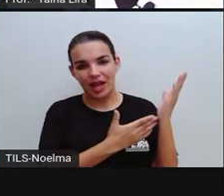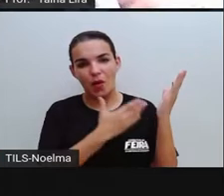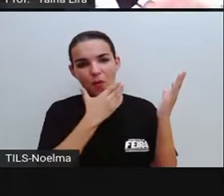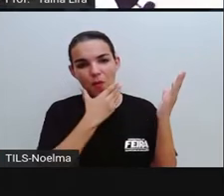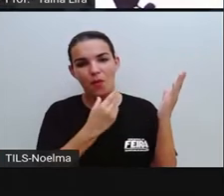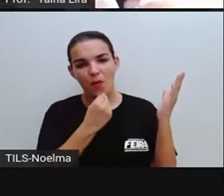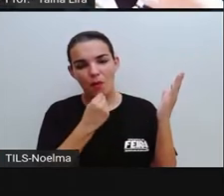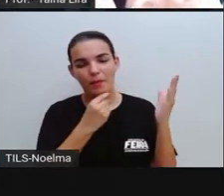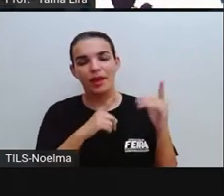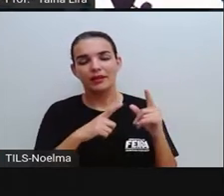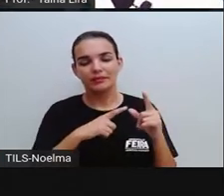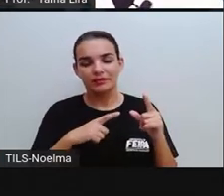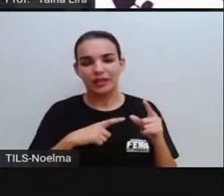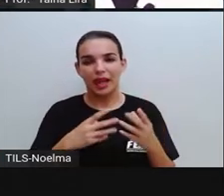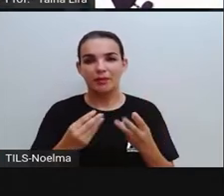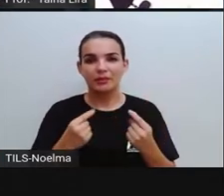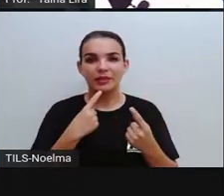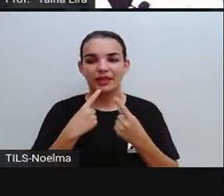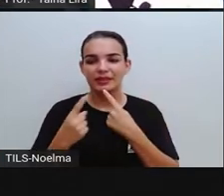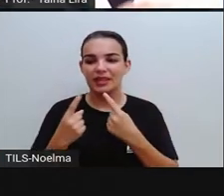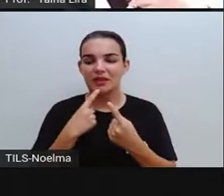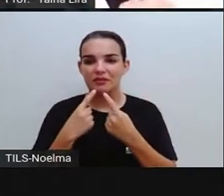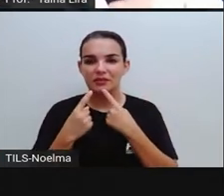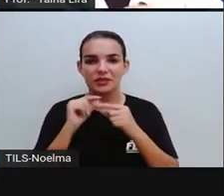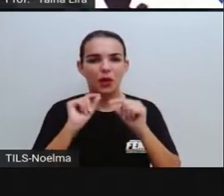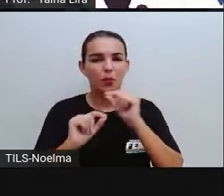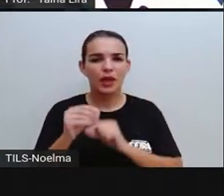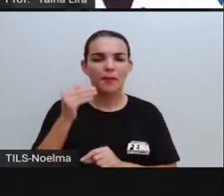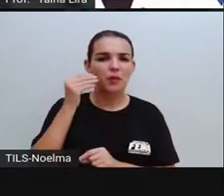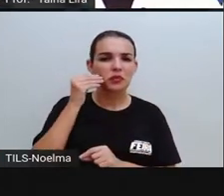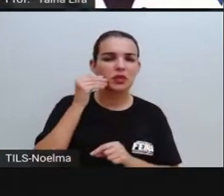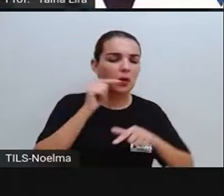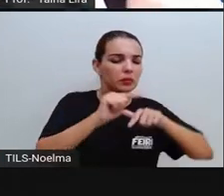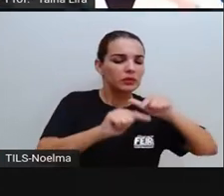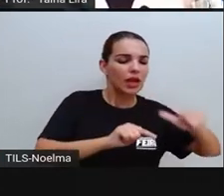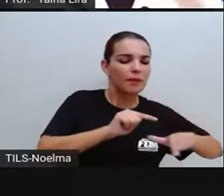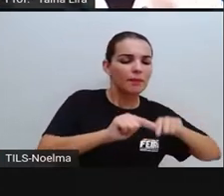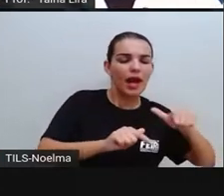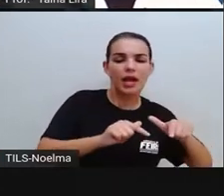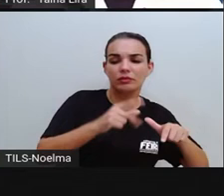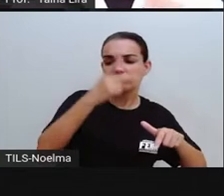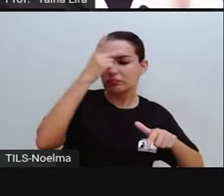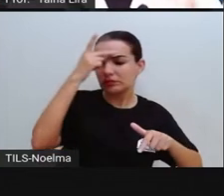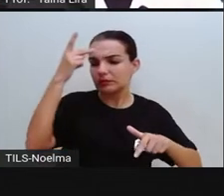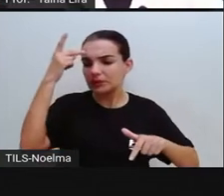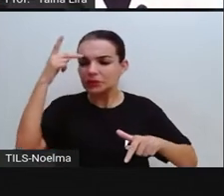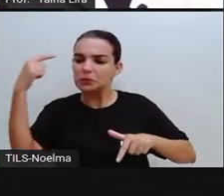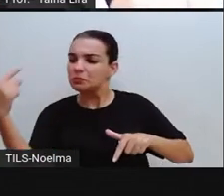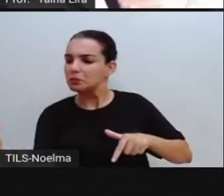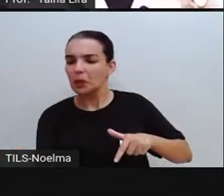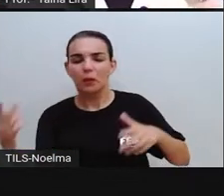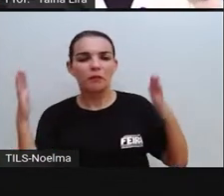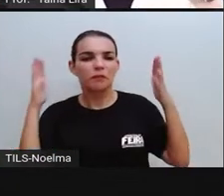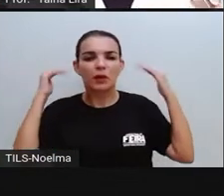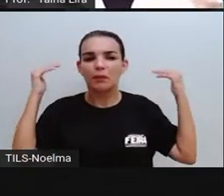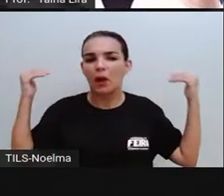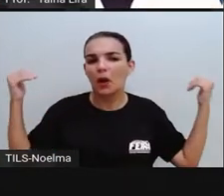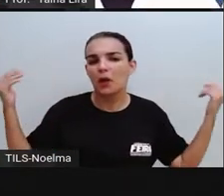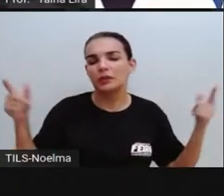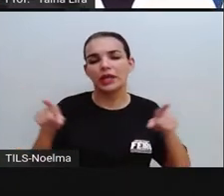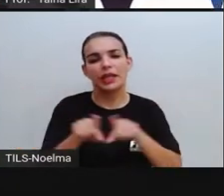Pedro Bial, ele entrevista para mostrar o trabalho de alguém ao público, certo? Para que a gente